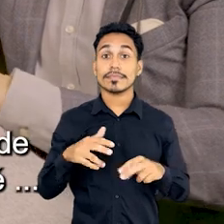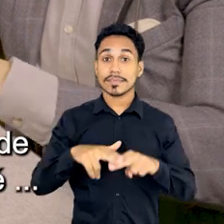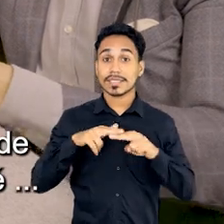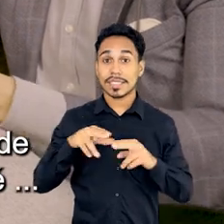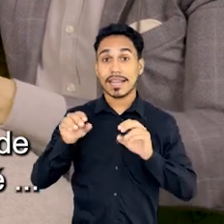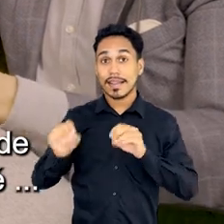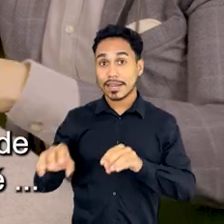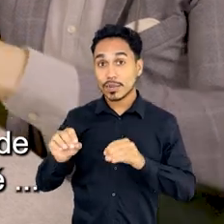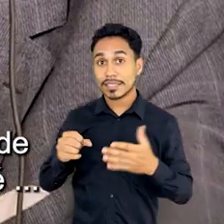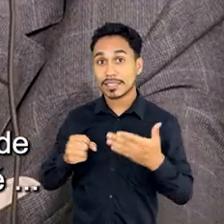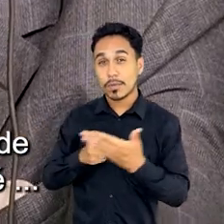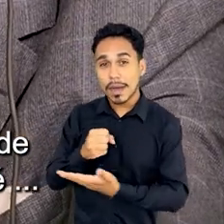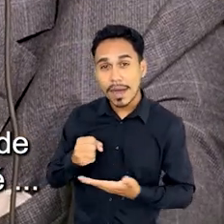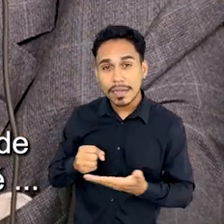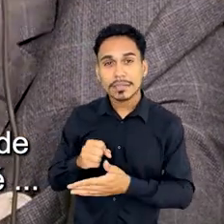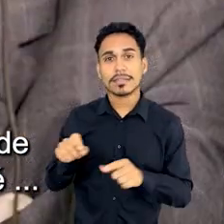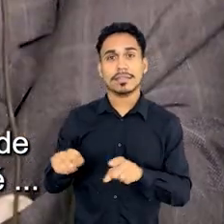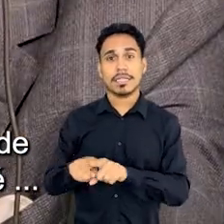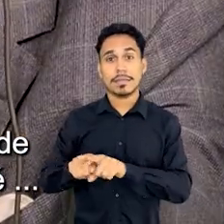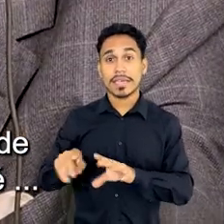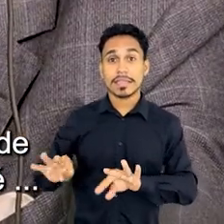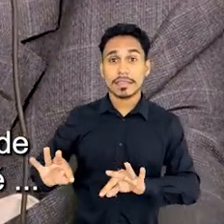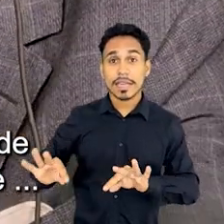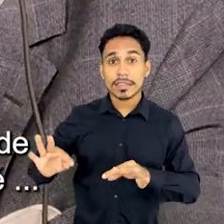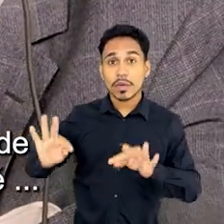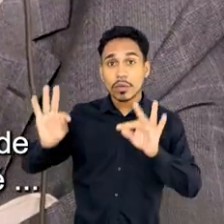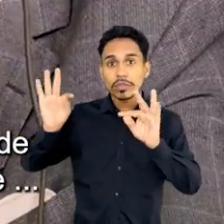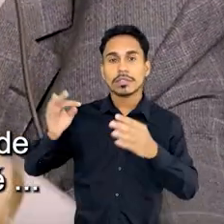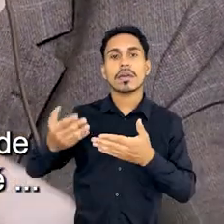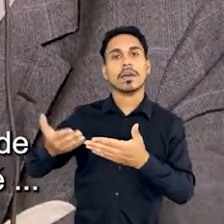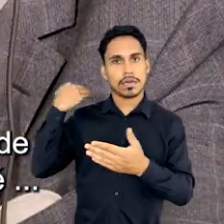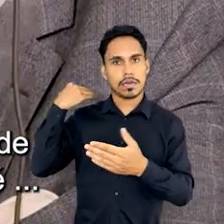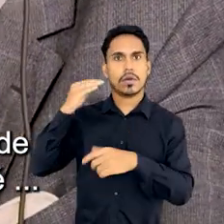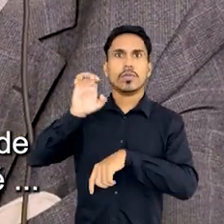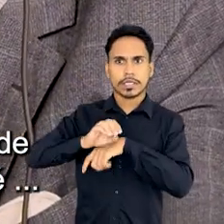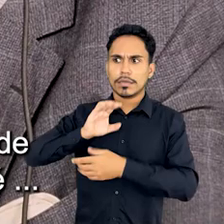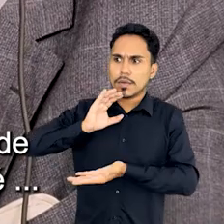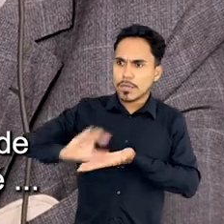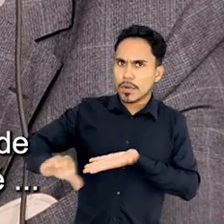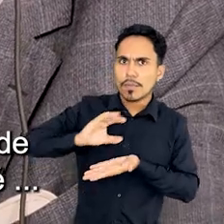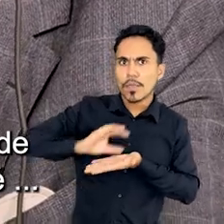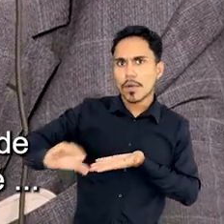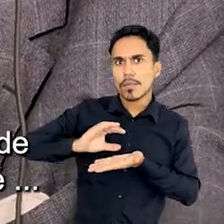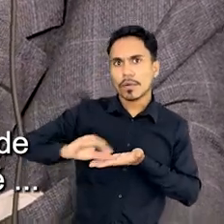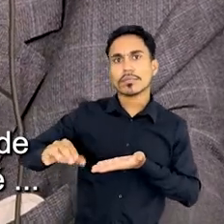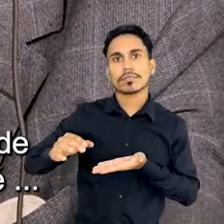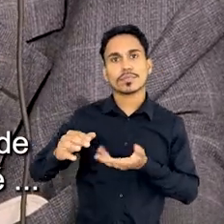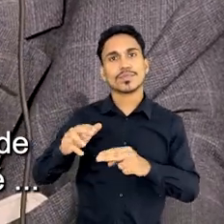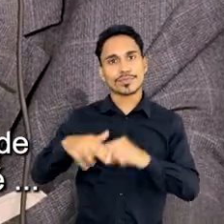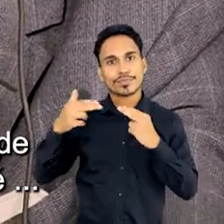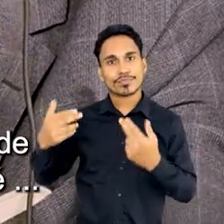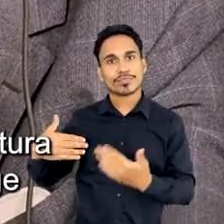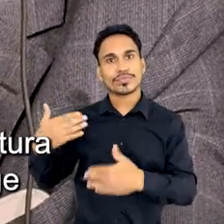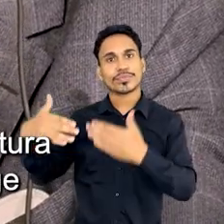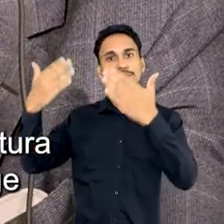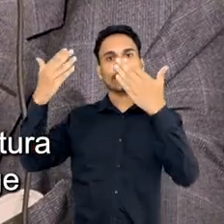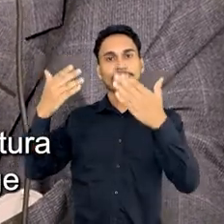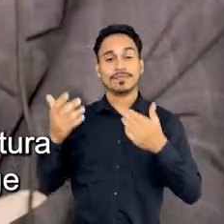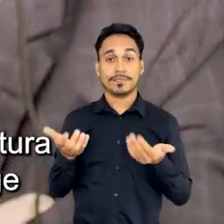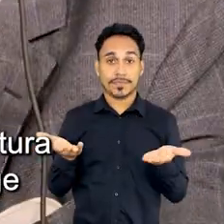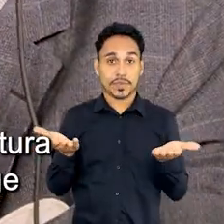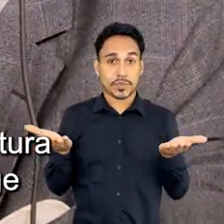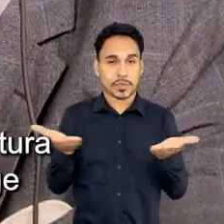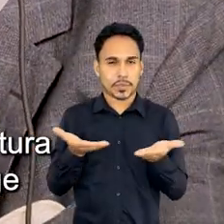qualidade da educação básica o acesso à tecnologia Ela Vem de um plano de investimento do Estado né o ponto é eh e